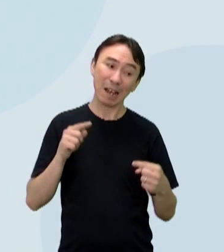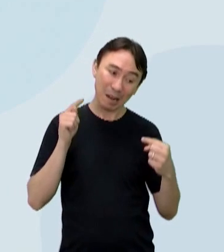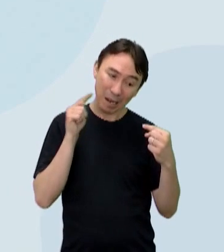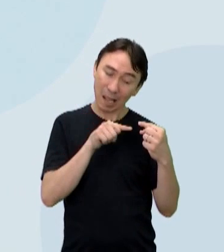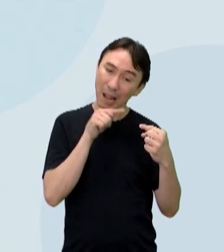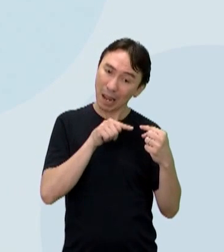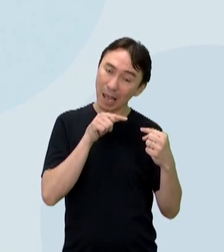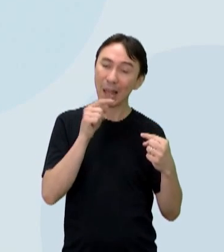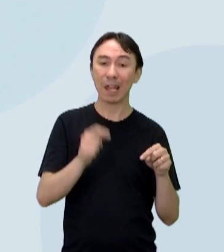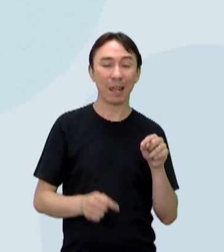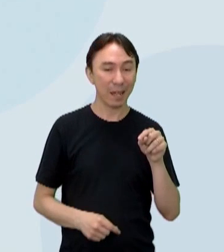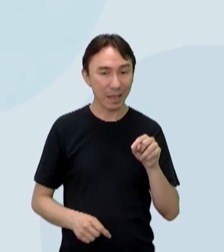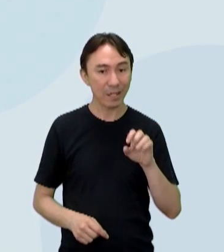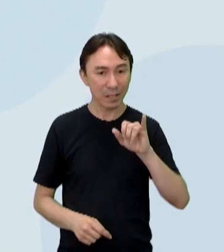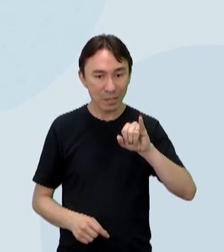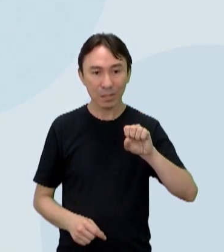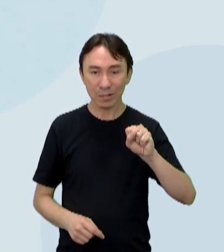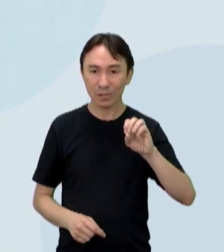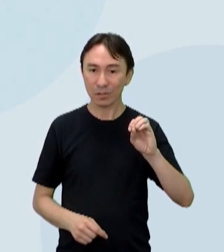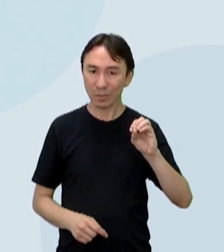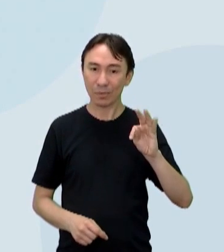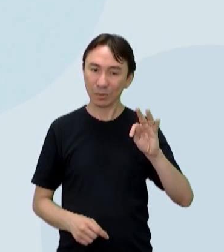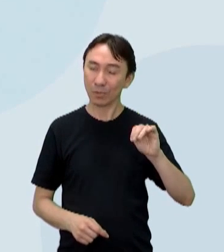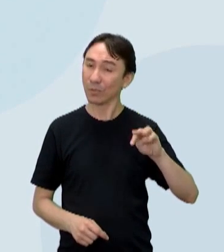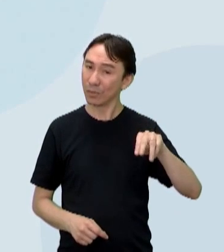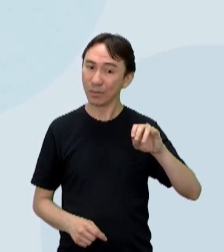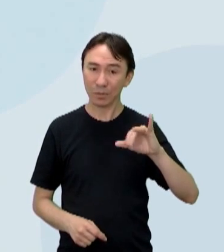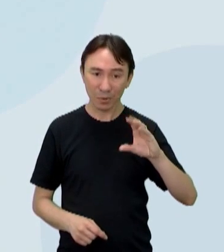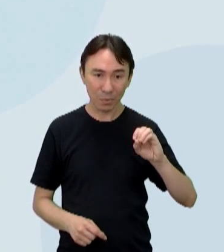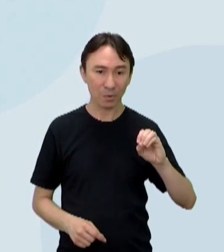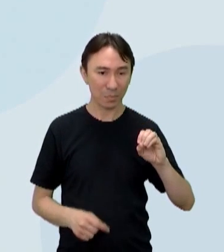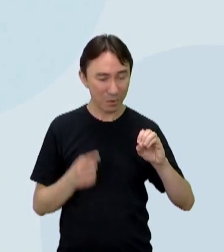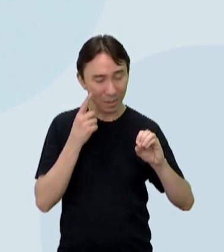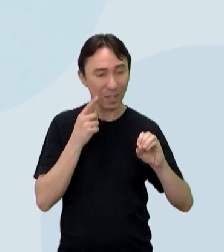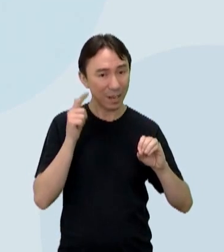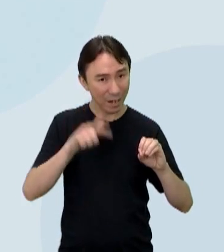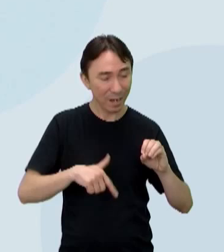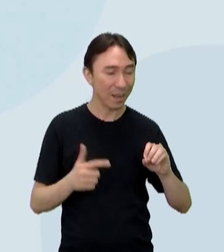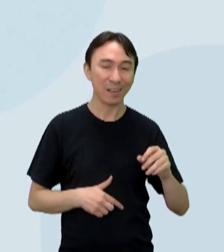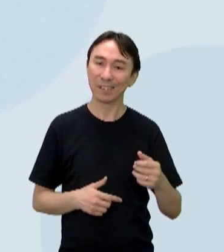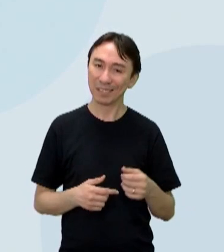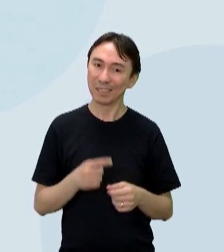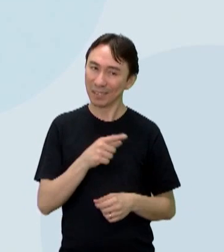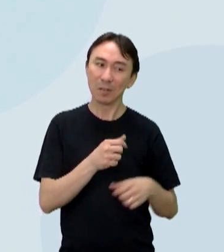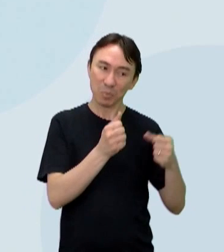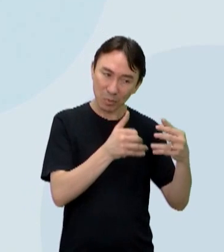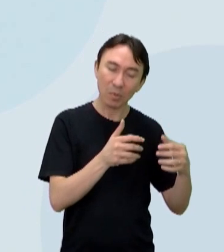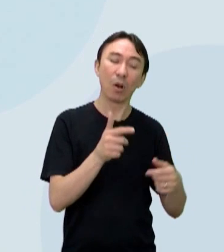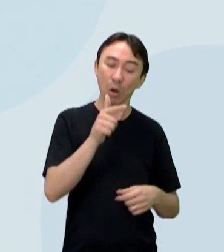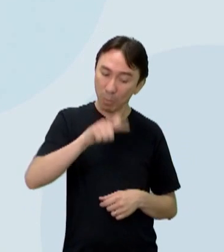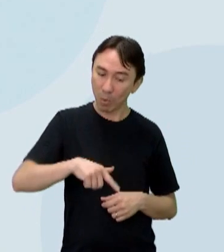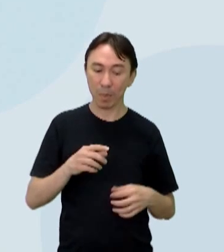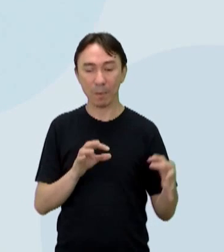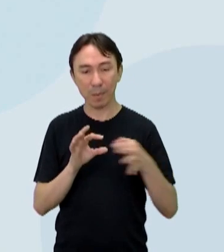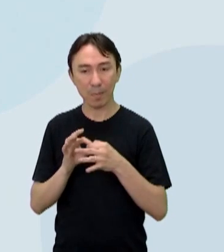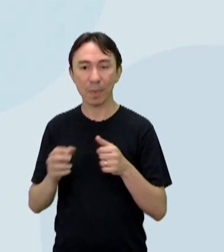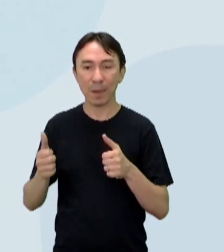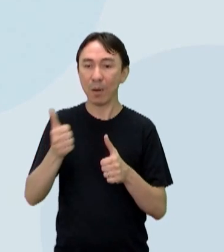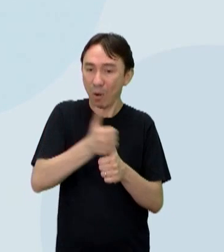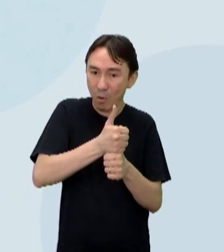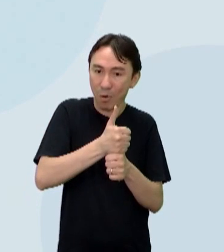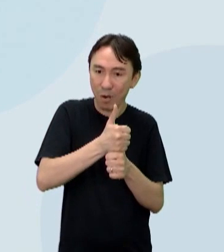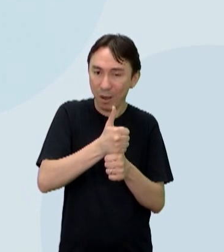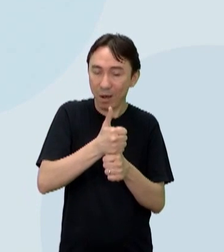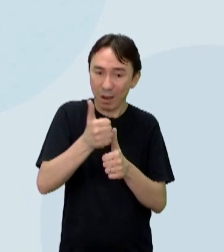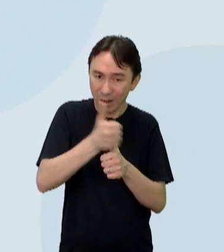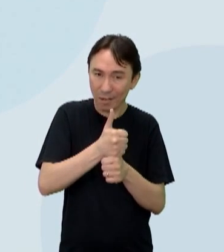ao isotônico, ele retoma, ok? Ou seja, ele retoma, faz referência ao que já foi dito. Nesse caso, refere-se